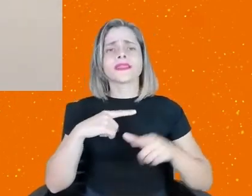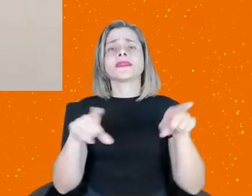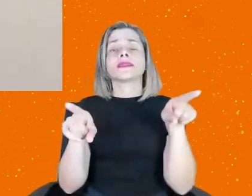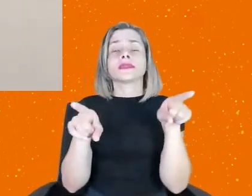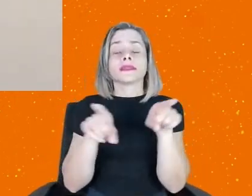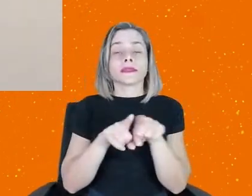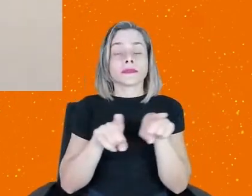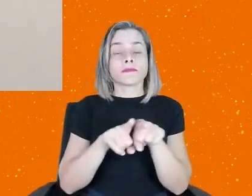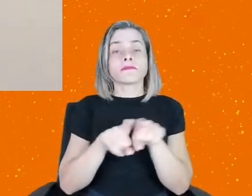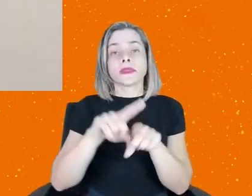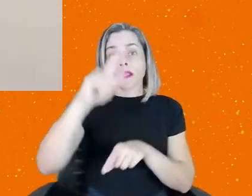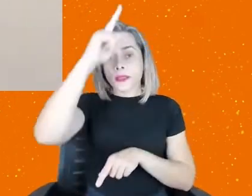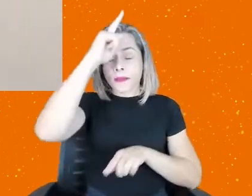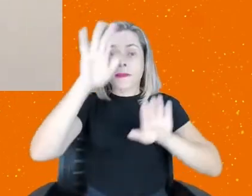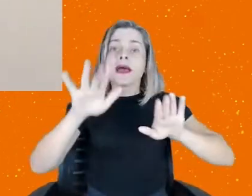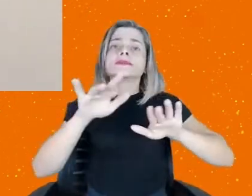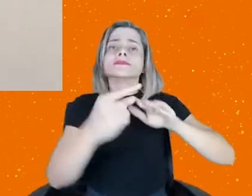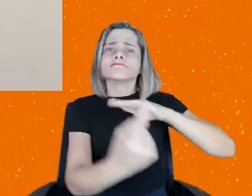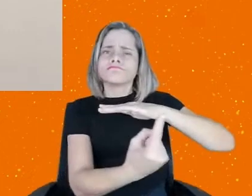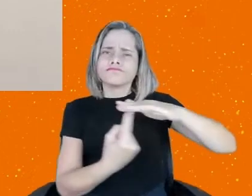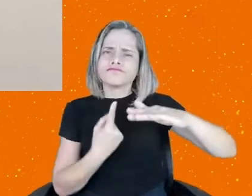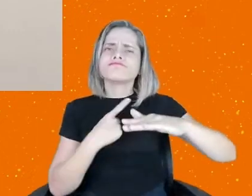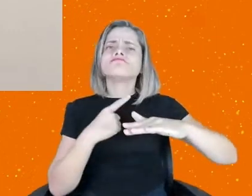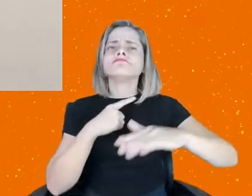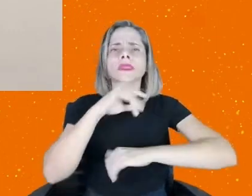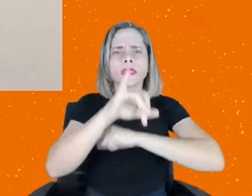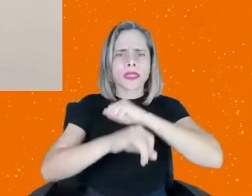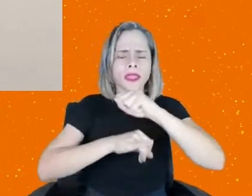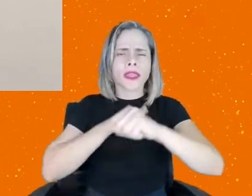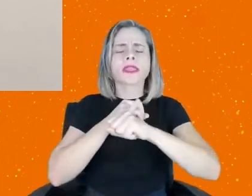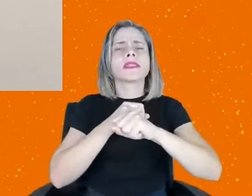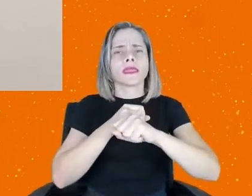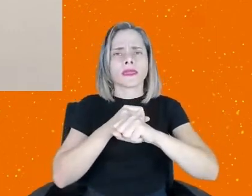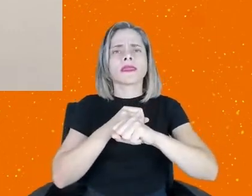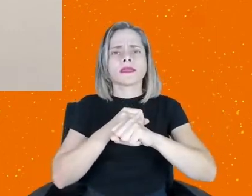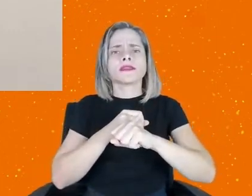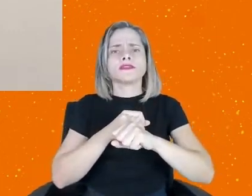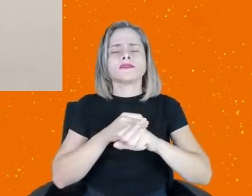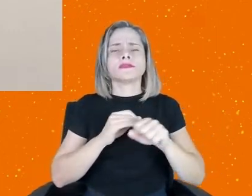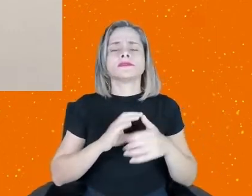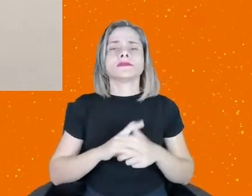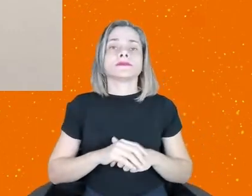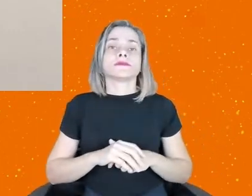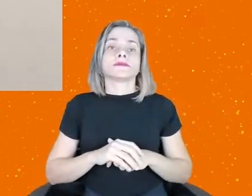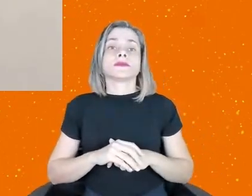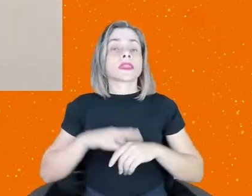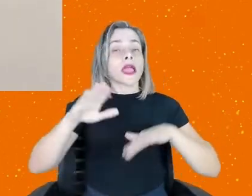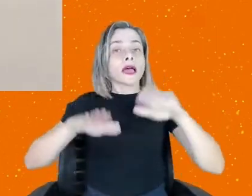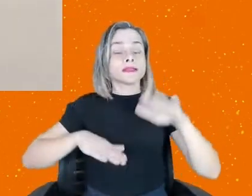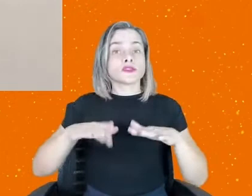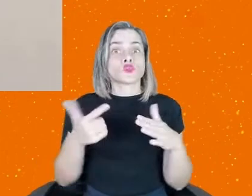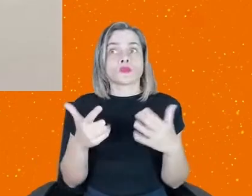ao mesmo tempo que a gente tem uma uma certa conectividade banda larga ali É mesmo você suficiente para receber o canal